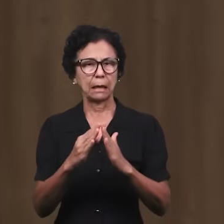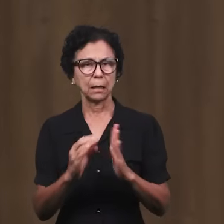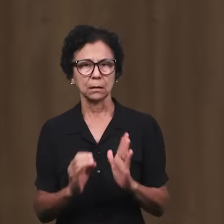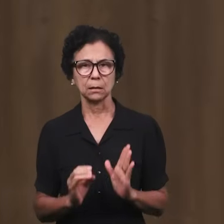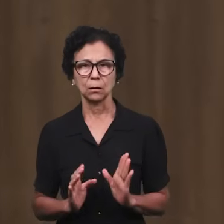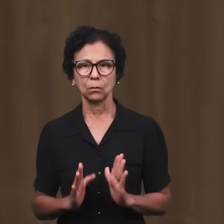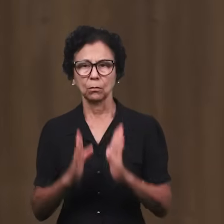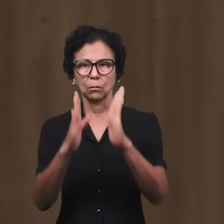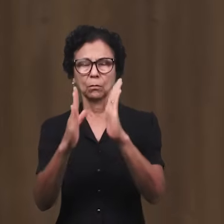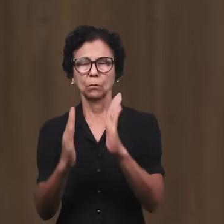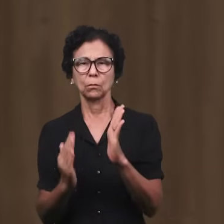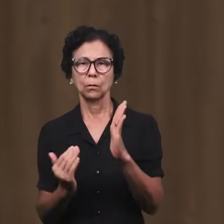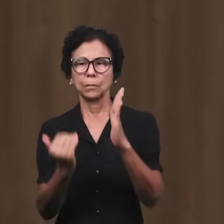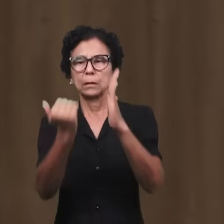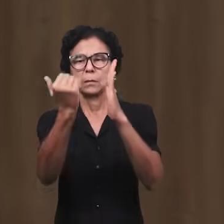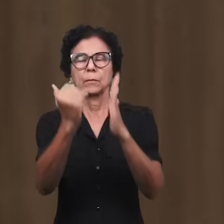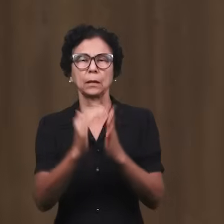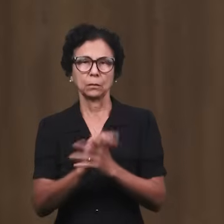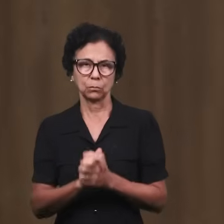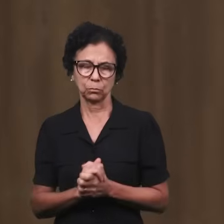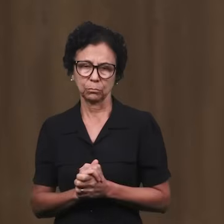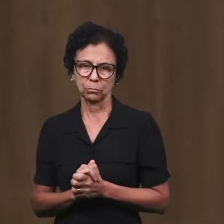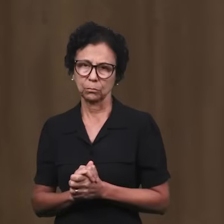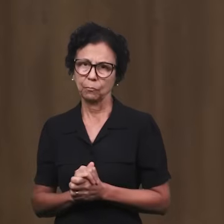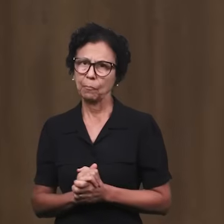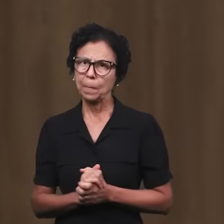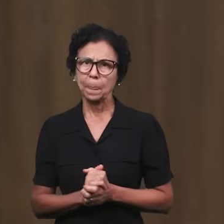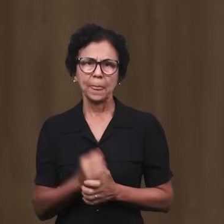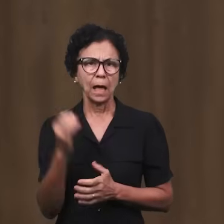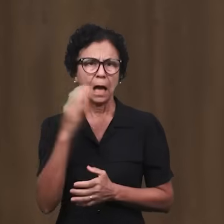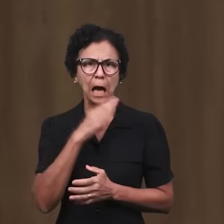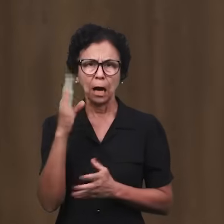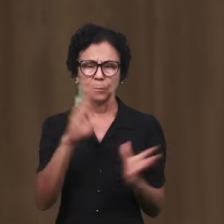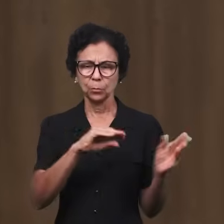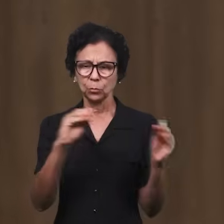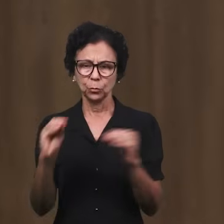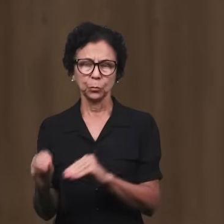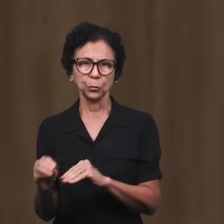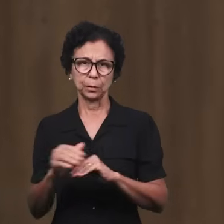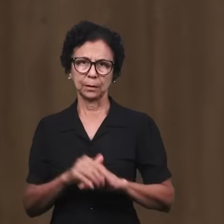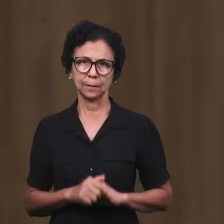imóvel pronto é a moradia imediata e estabilidade.